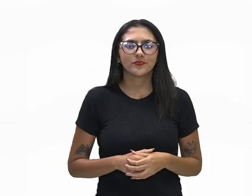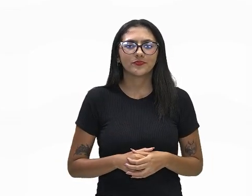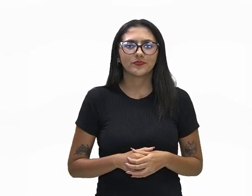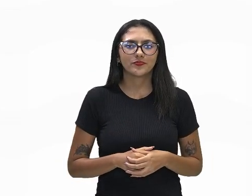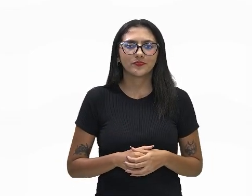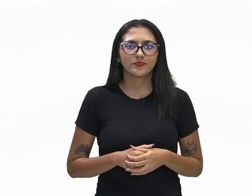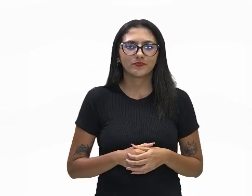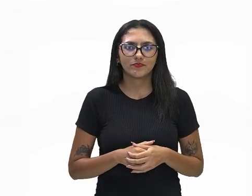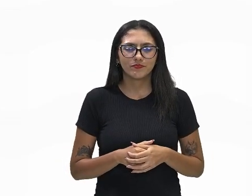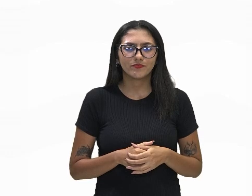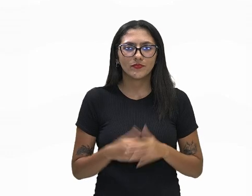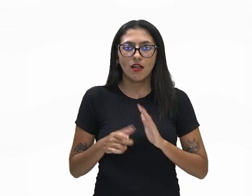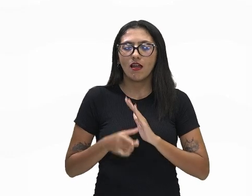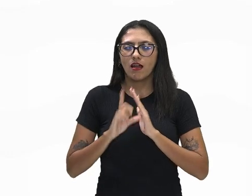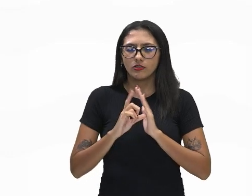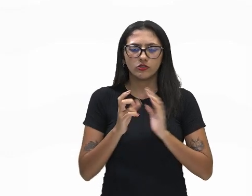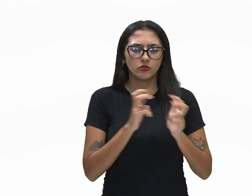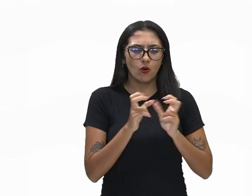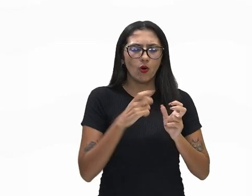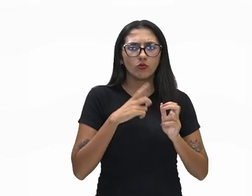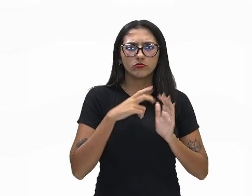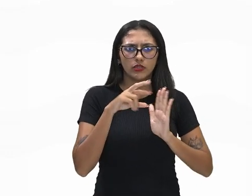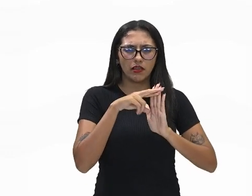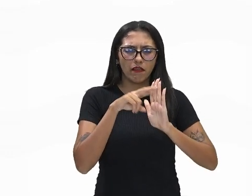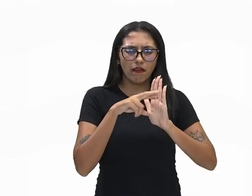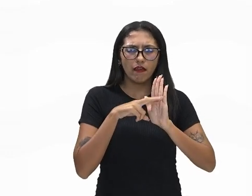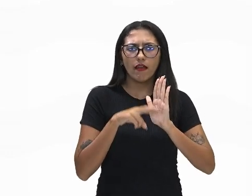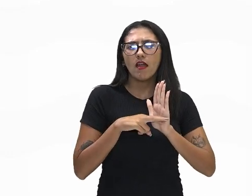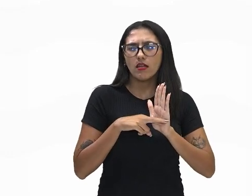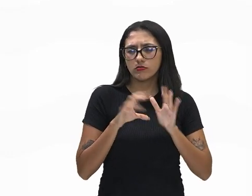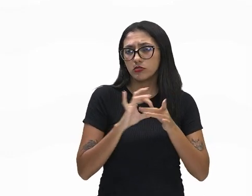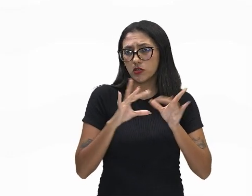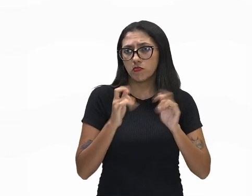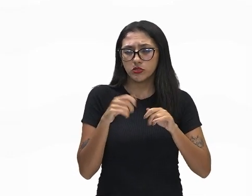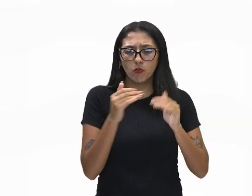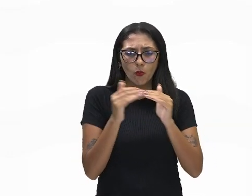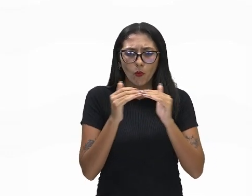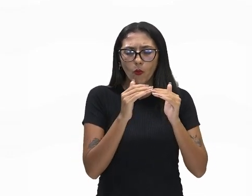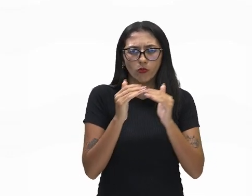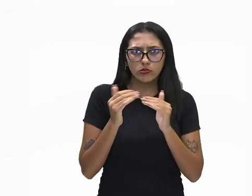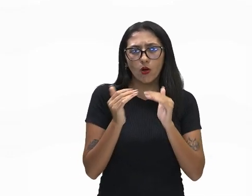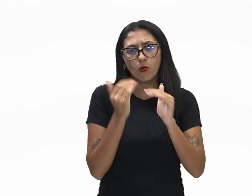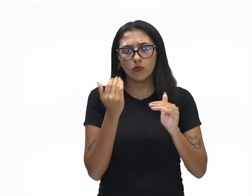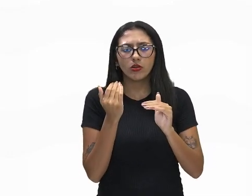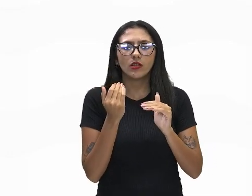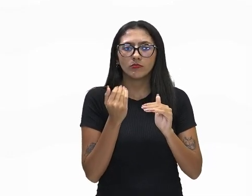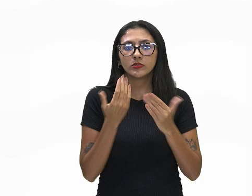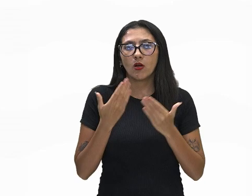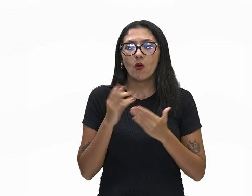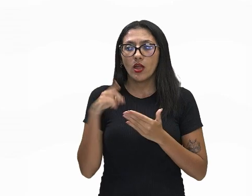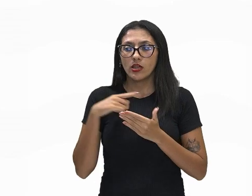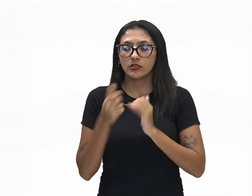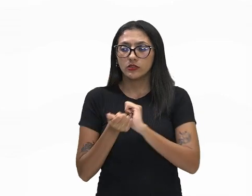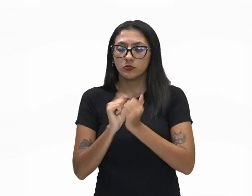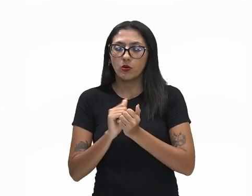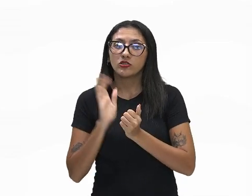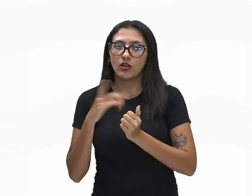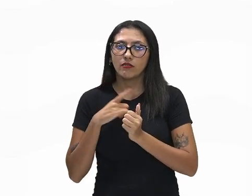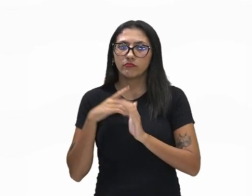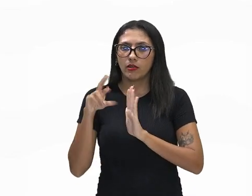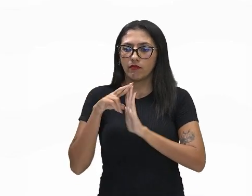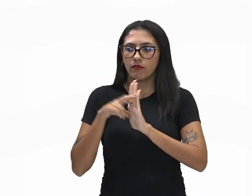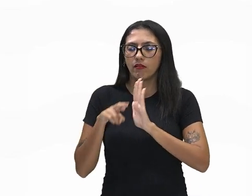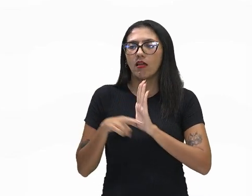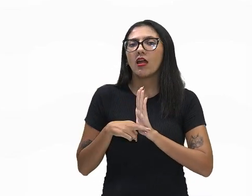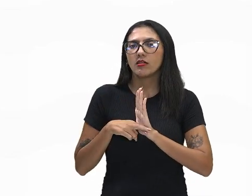Enquanto que os jogos têm as regras livremente estabelecidas, os esportes, por sua vez, têm regras pré-estabelecidas pelas